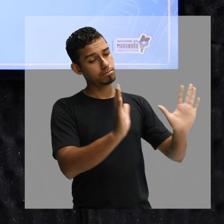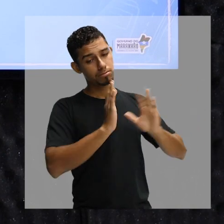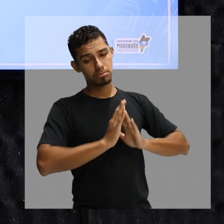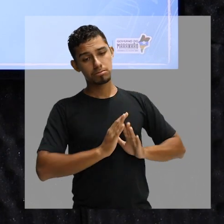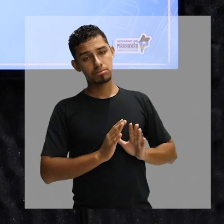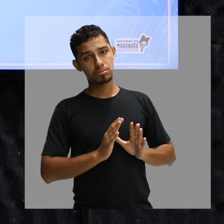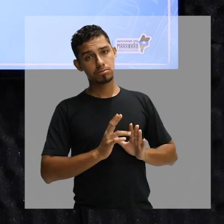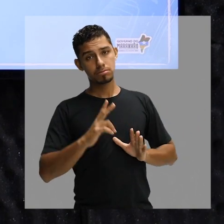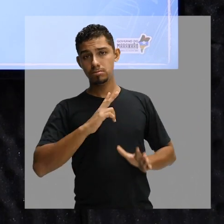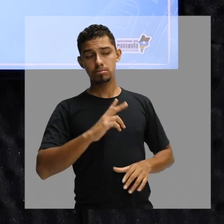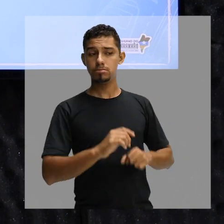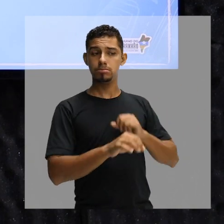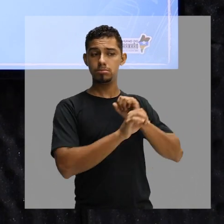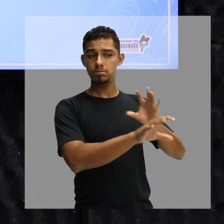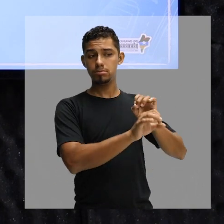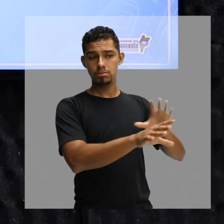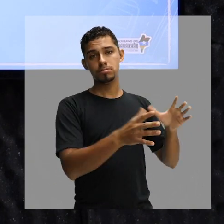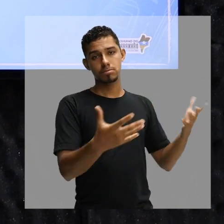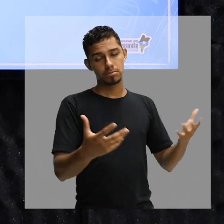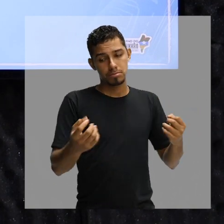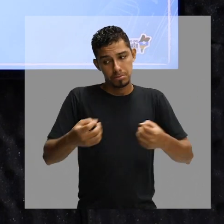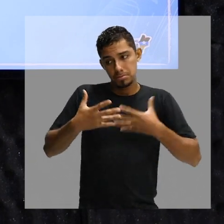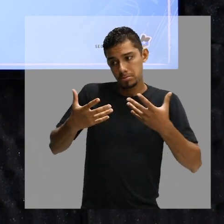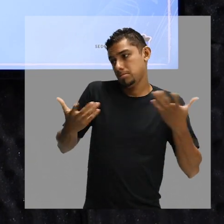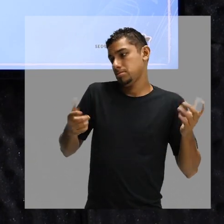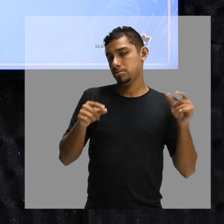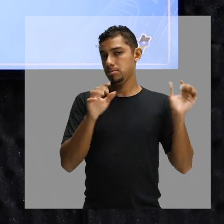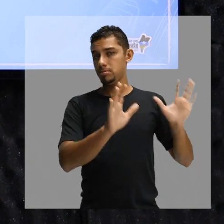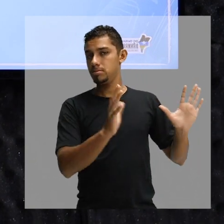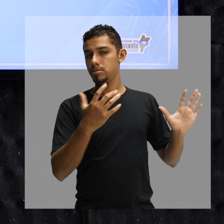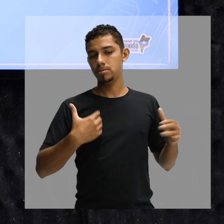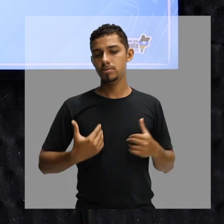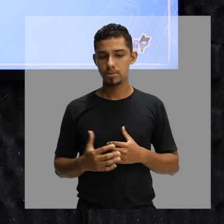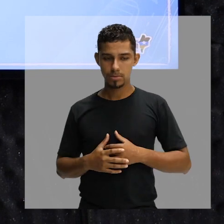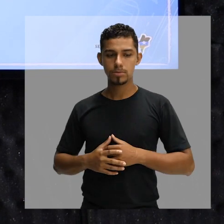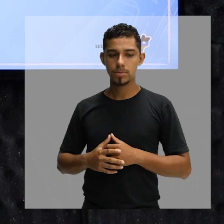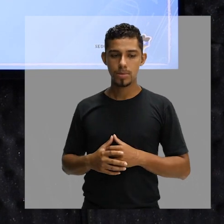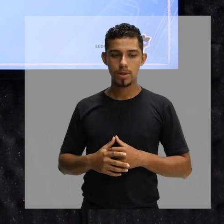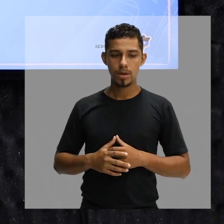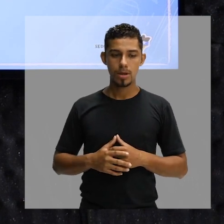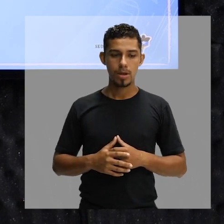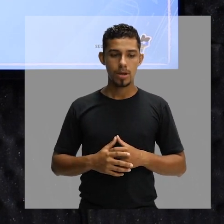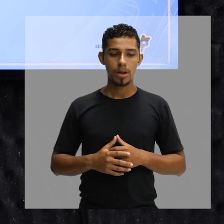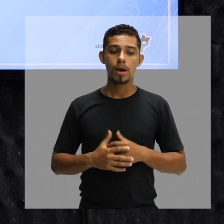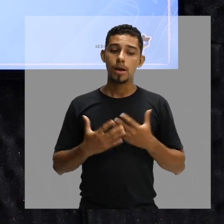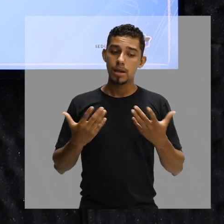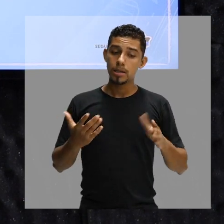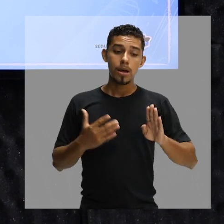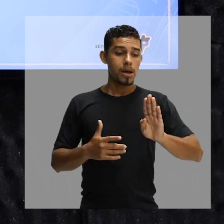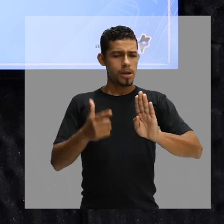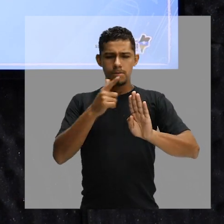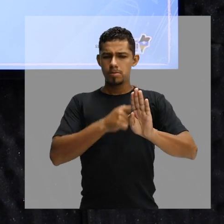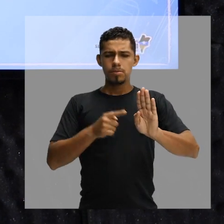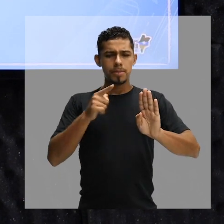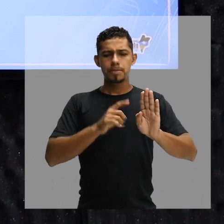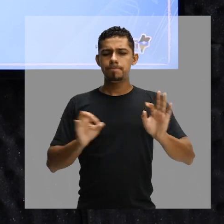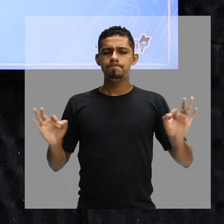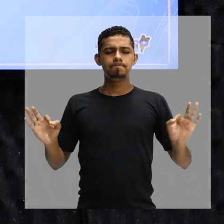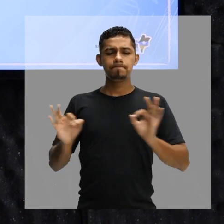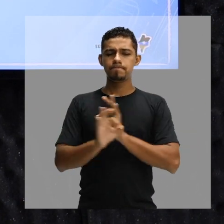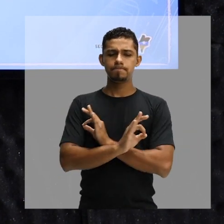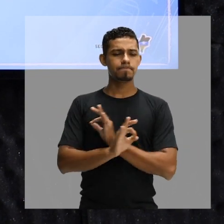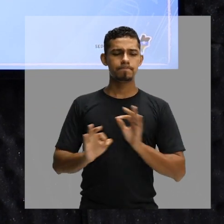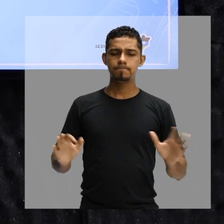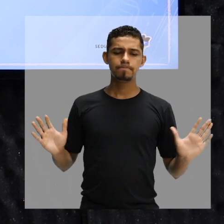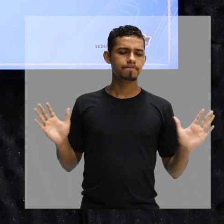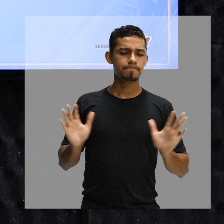Que eles lá são propagados e que são ensinados. Então, aqui a nossa letra B de bola, ela não vai trazer para a gente uma grande proposição, uma